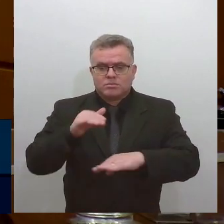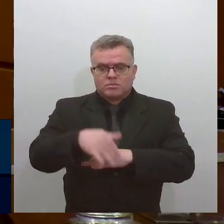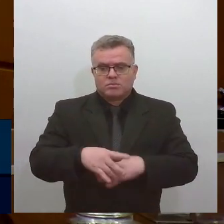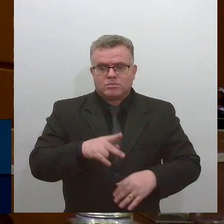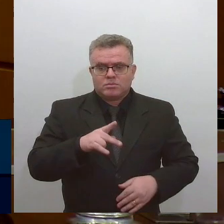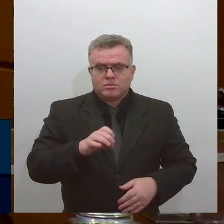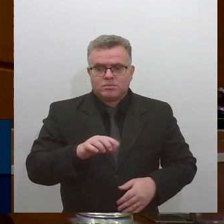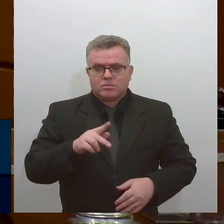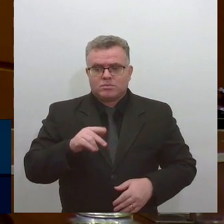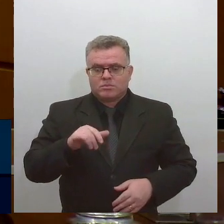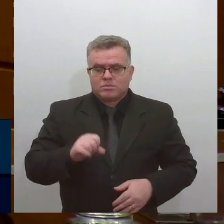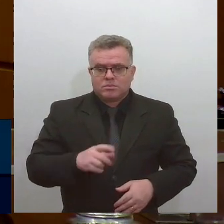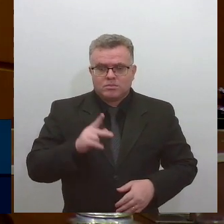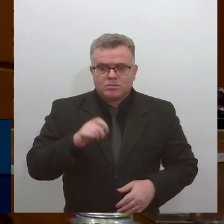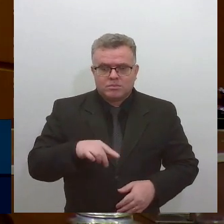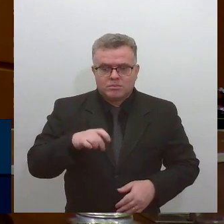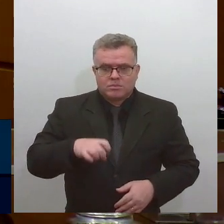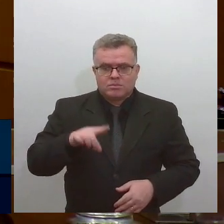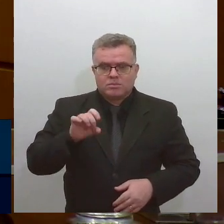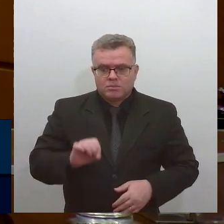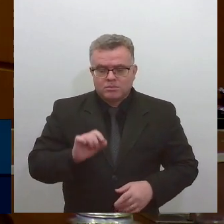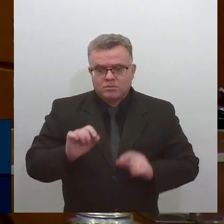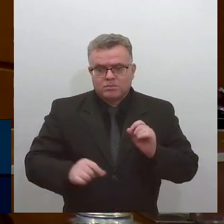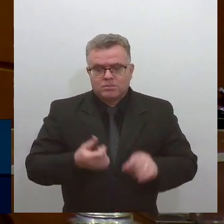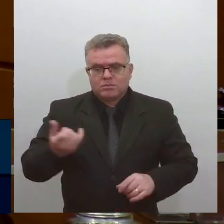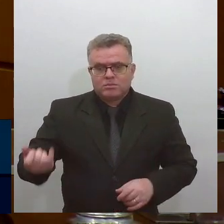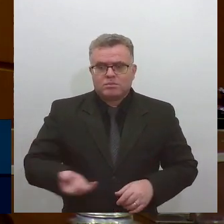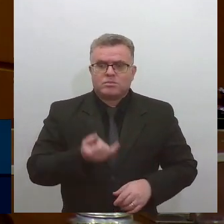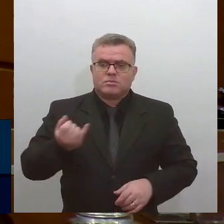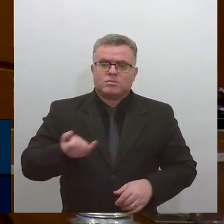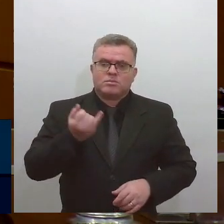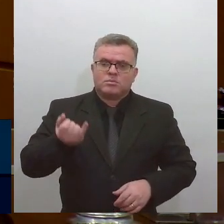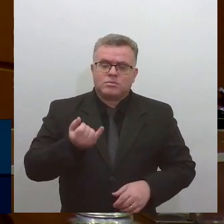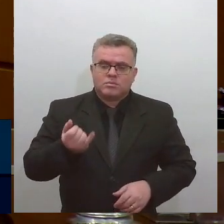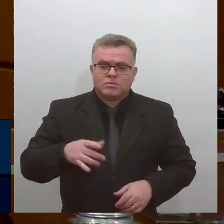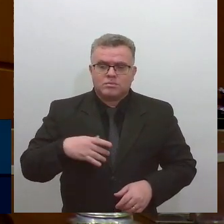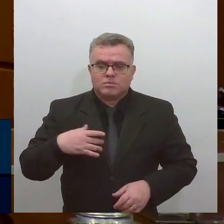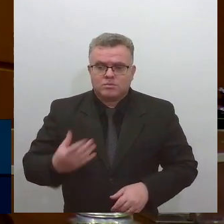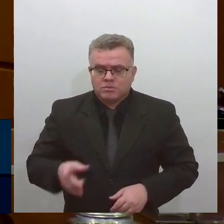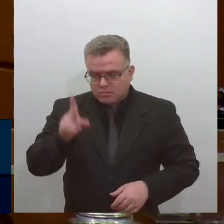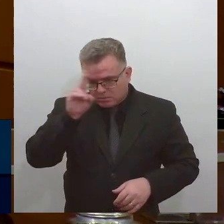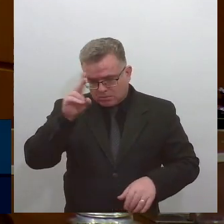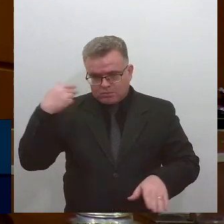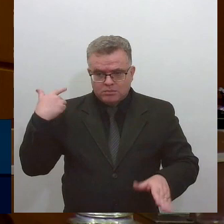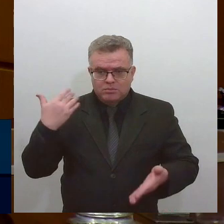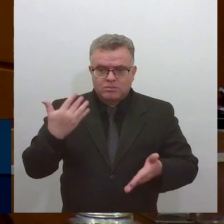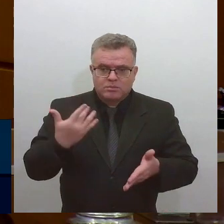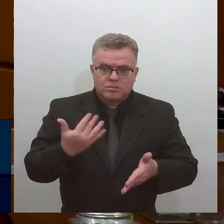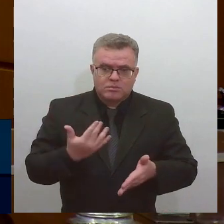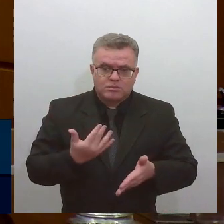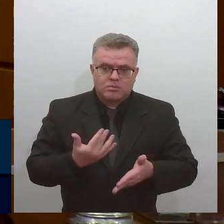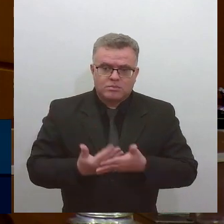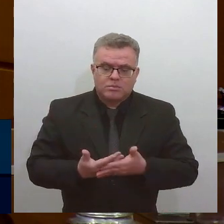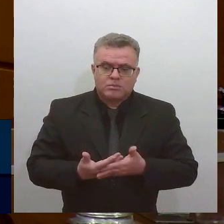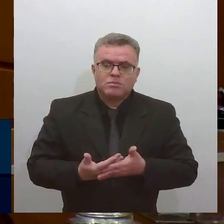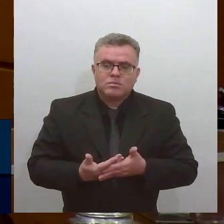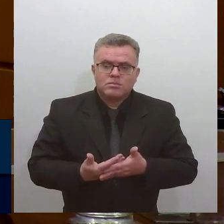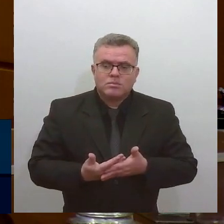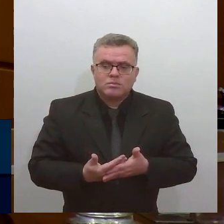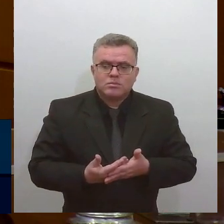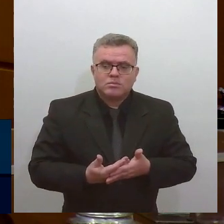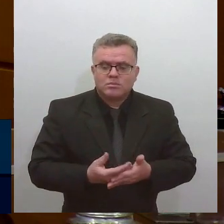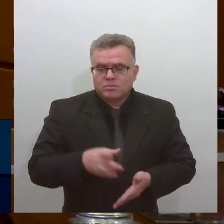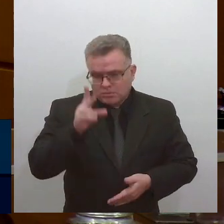importantíssima eu diria que é uma ponte histórica né porque há todo um resgate histórico eh eh de ligação entre essas duas cidades que